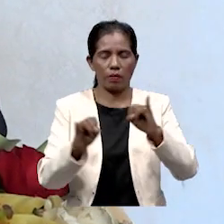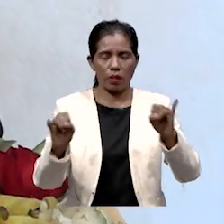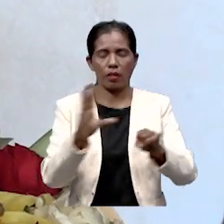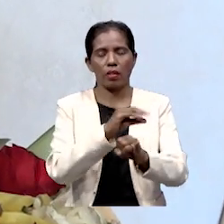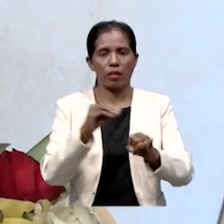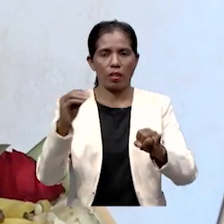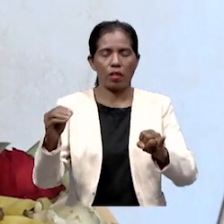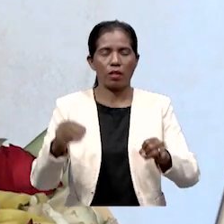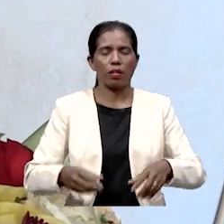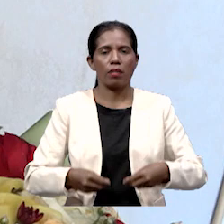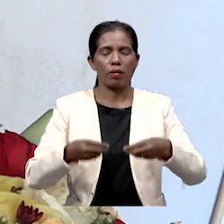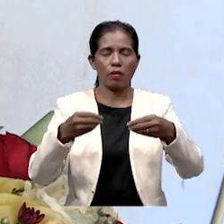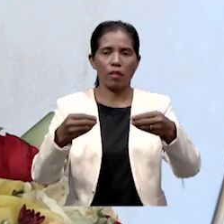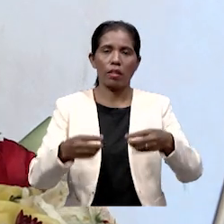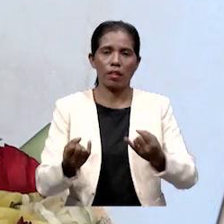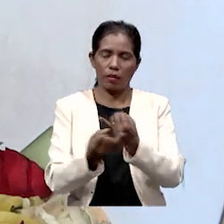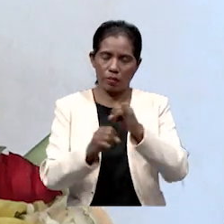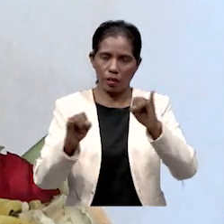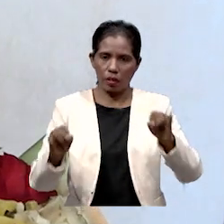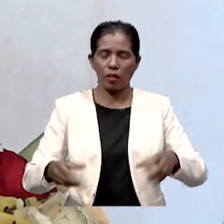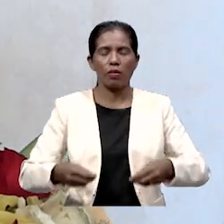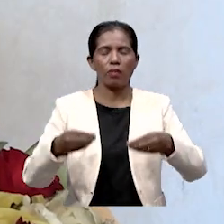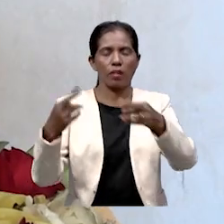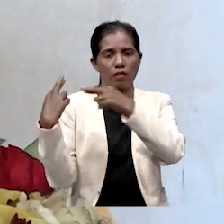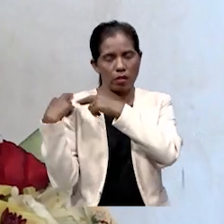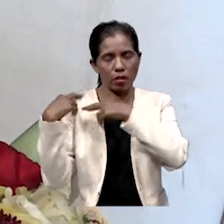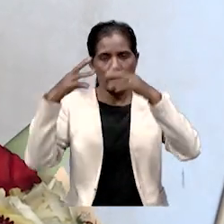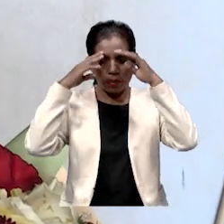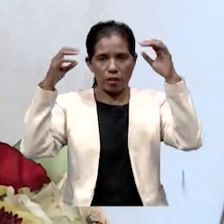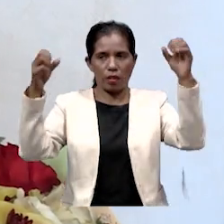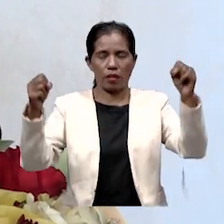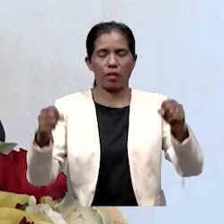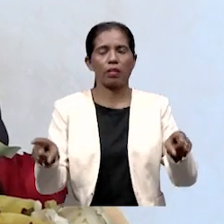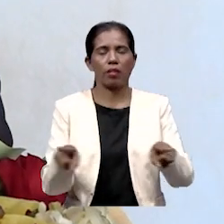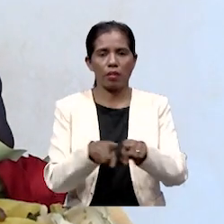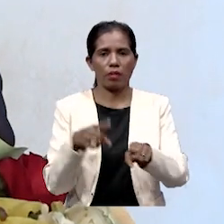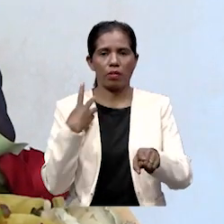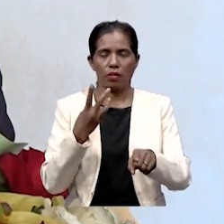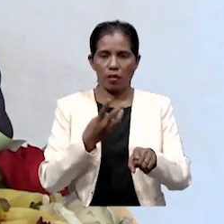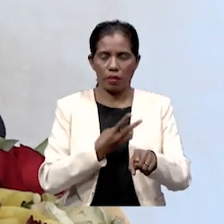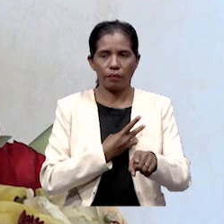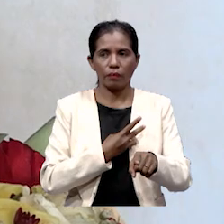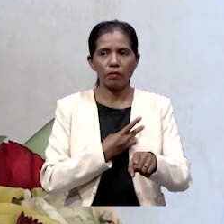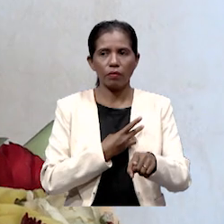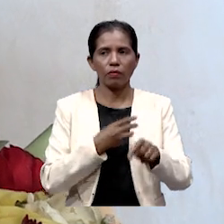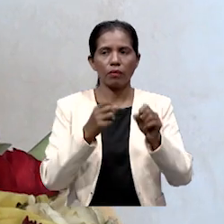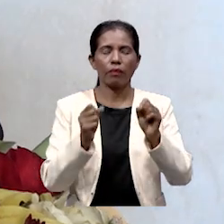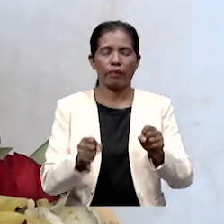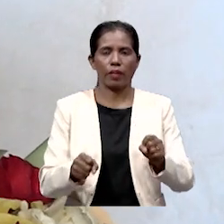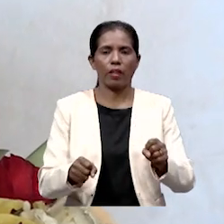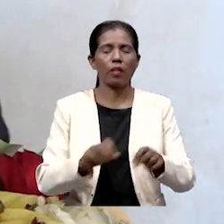dos 20 anos da independência, a tomada de posse do novo Presidente, e também passámos em revista as grandes